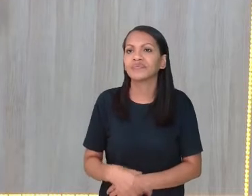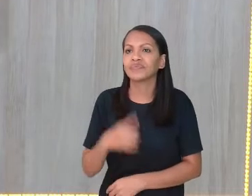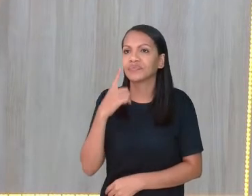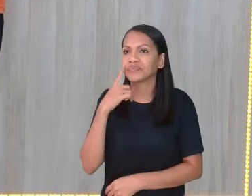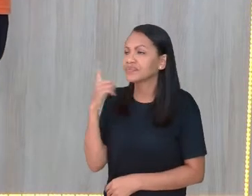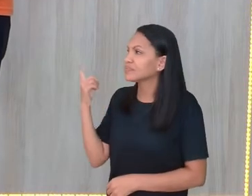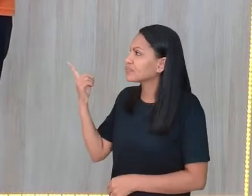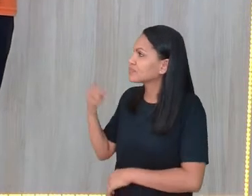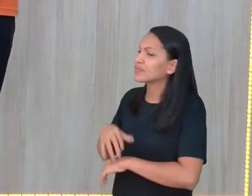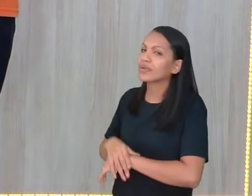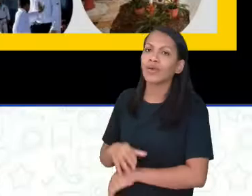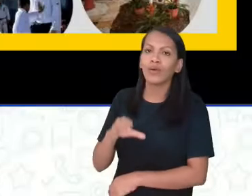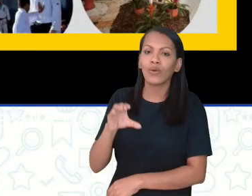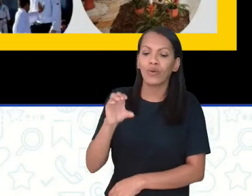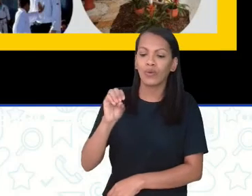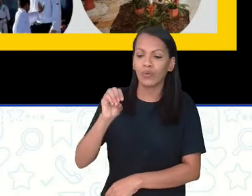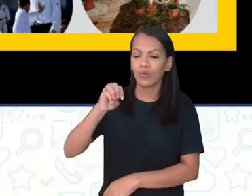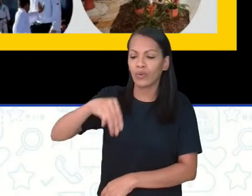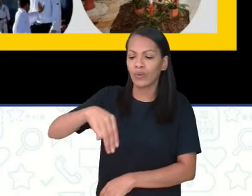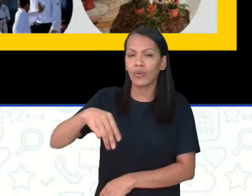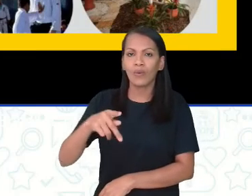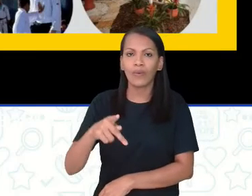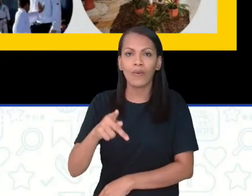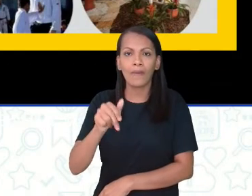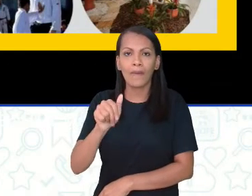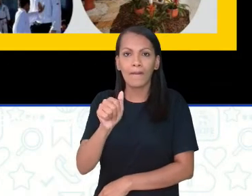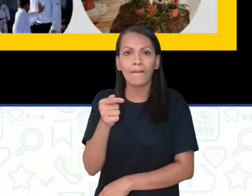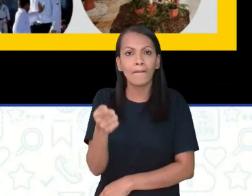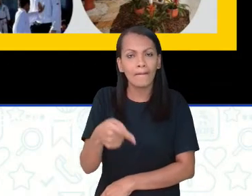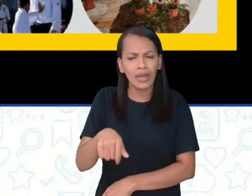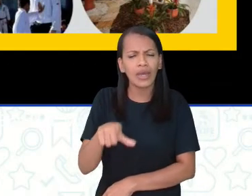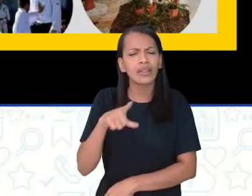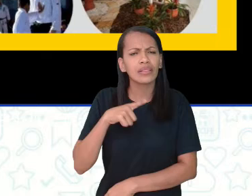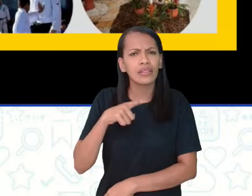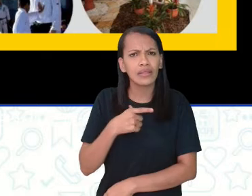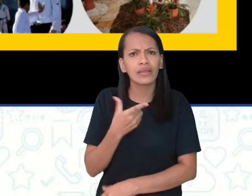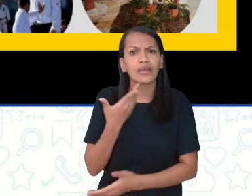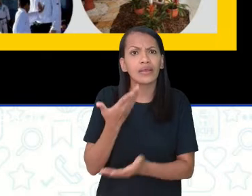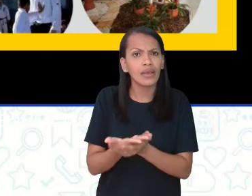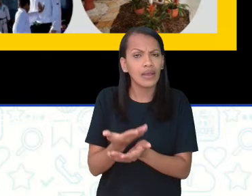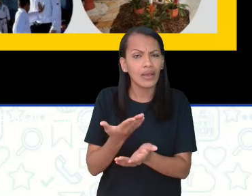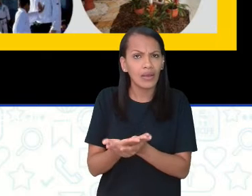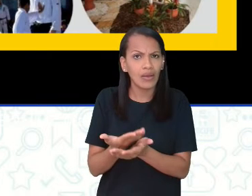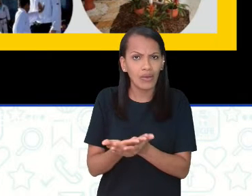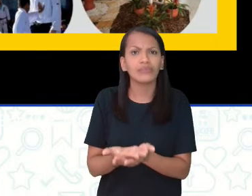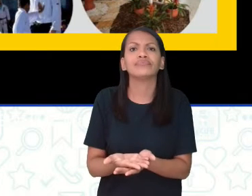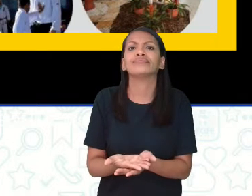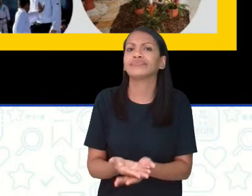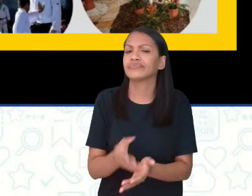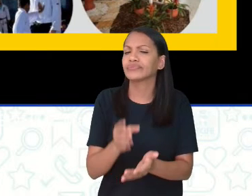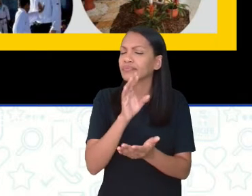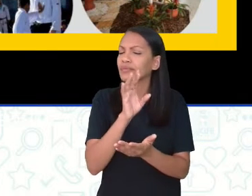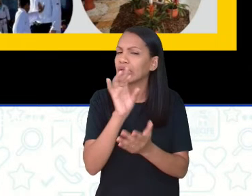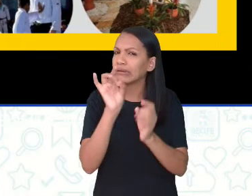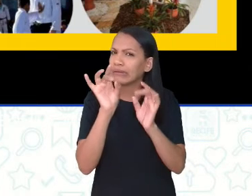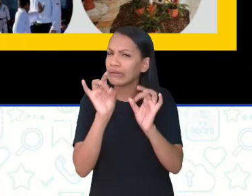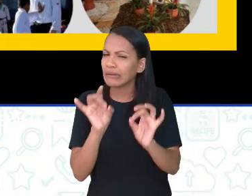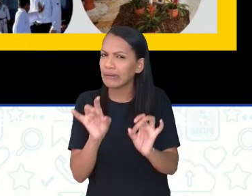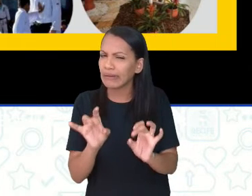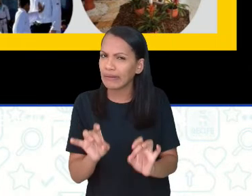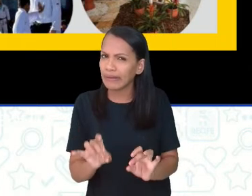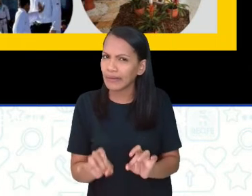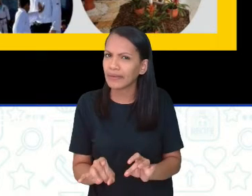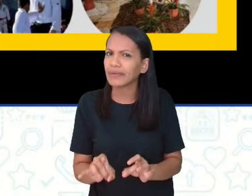Paz, como eu já falei para vocês, e tem uma aula específica sobre ele, que é o nosso Compaz, que acontece, que tem aí em